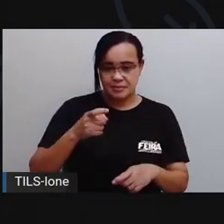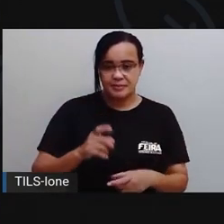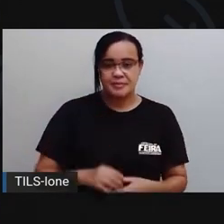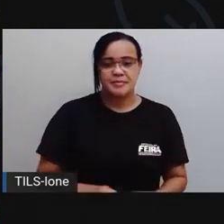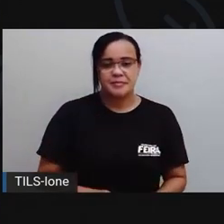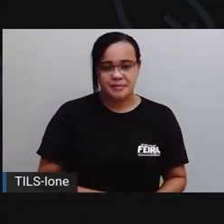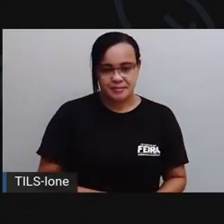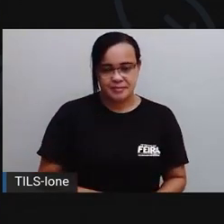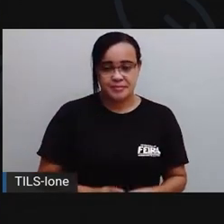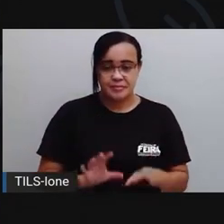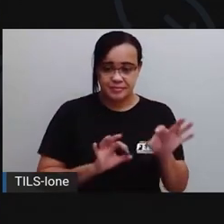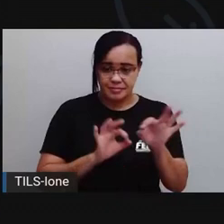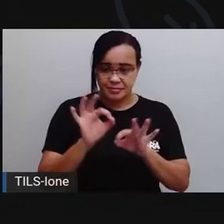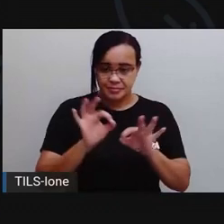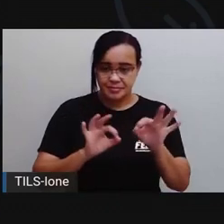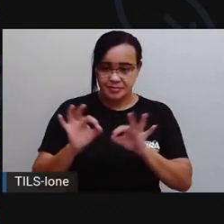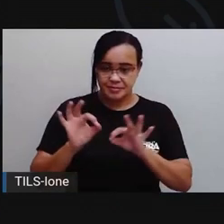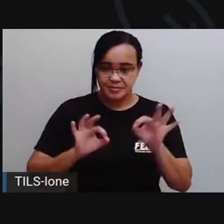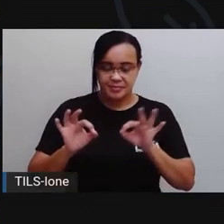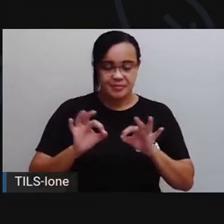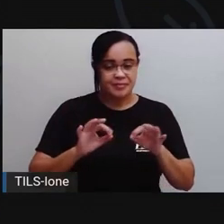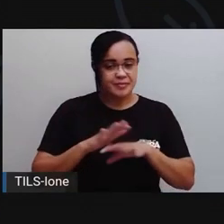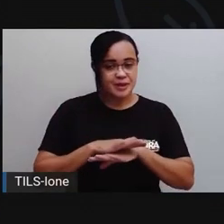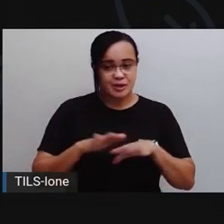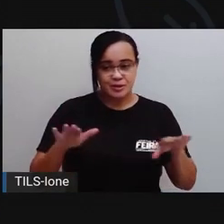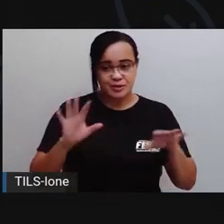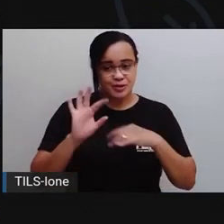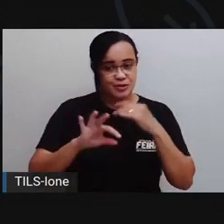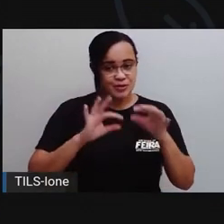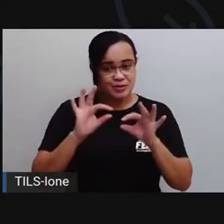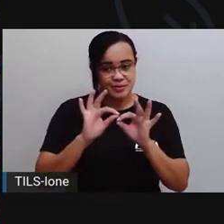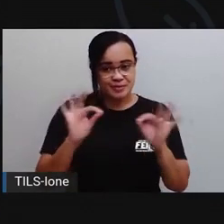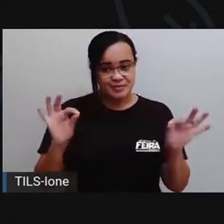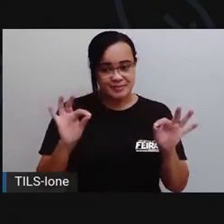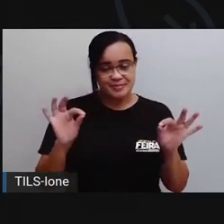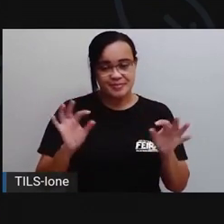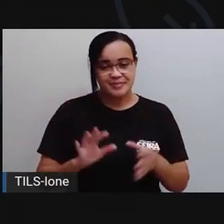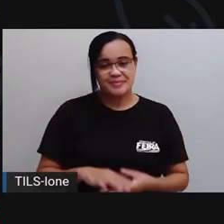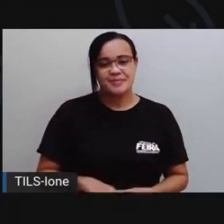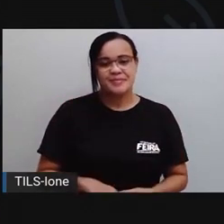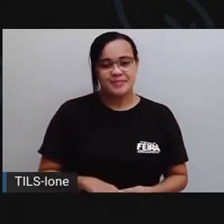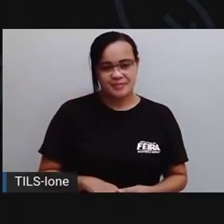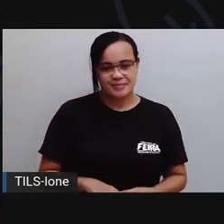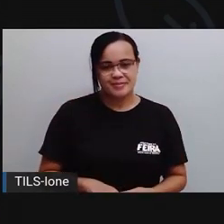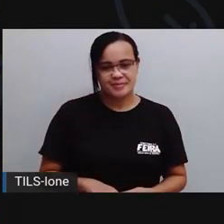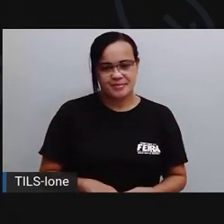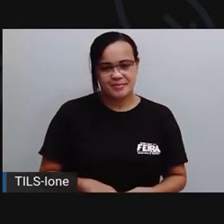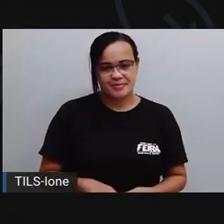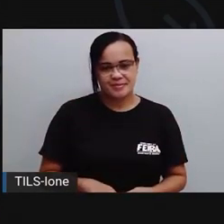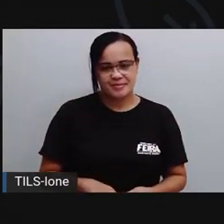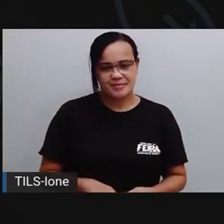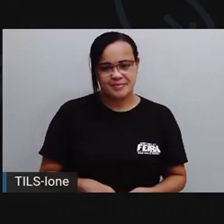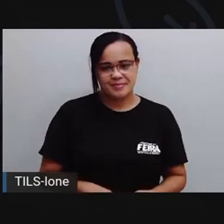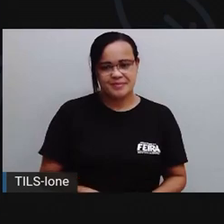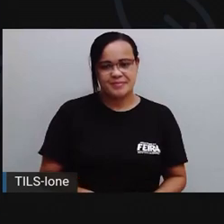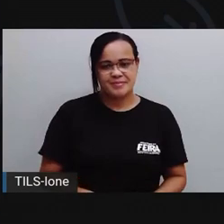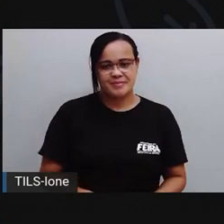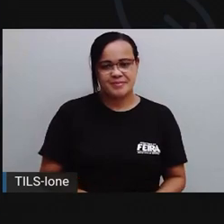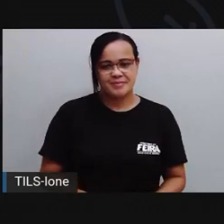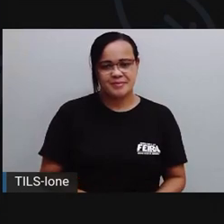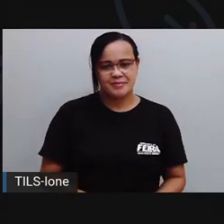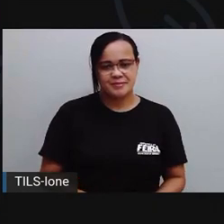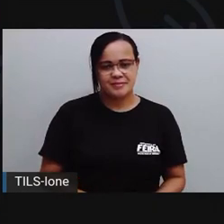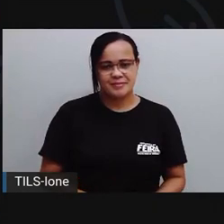Aí a gente vai só ajustando o lacinho. ajustes de um lado, ajustes de outro.